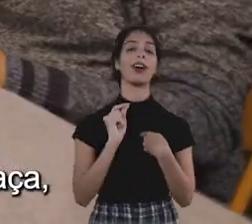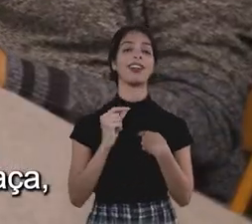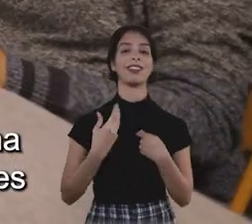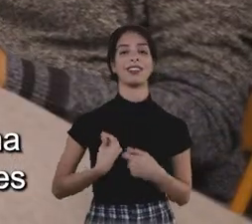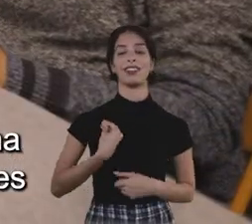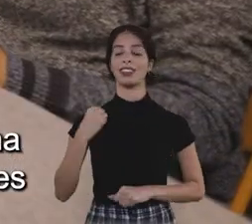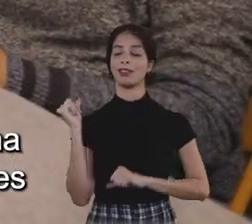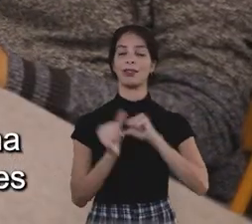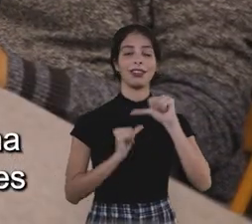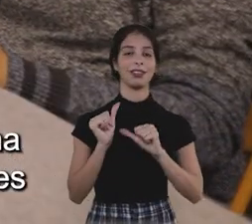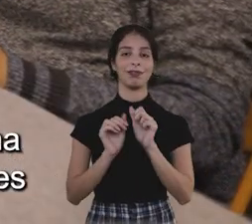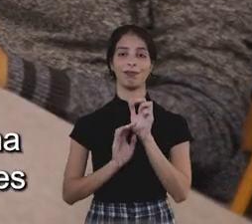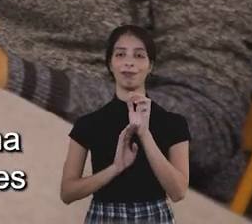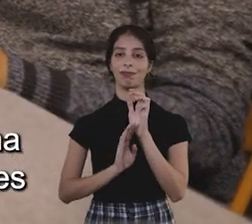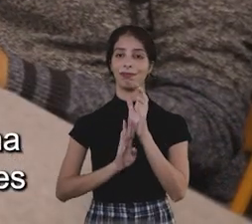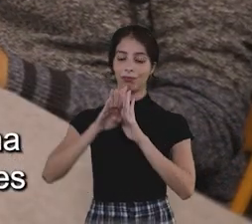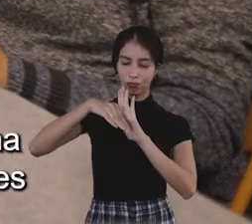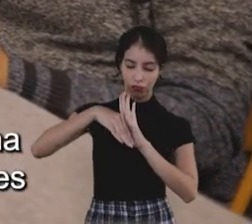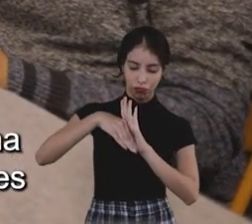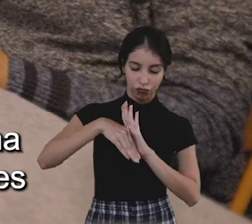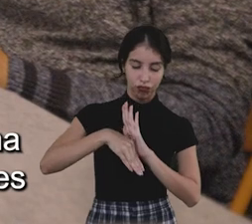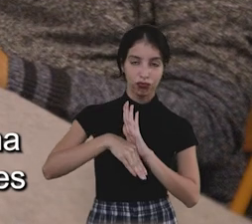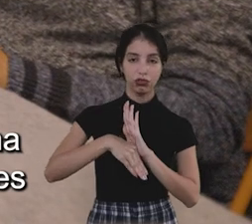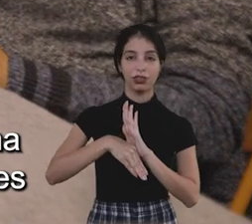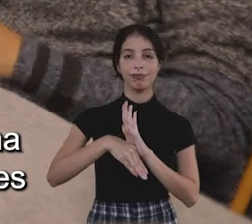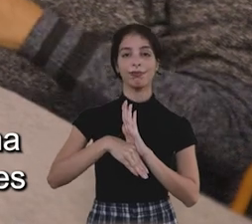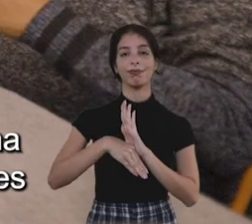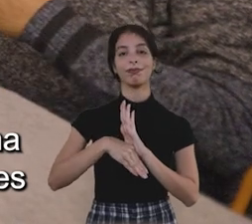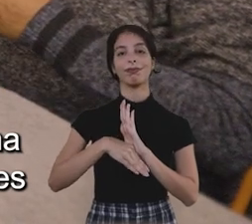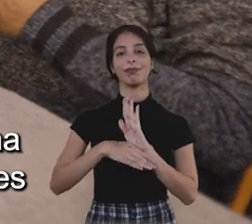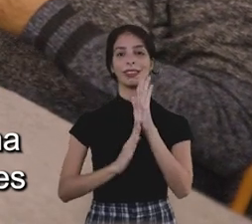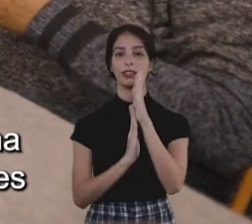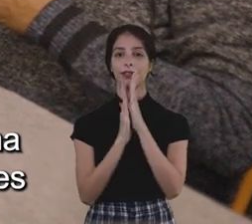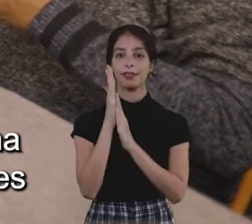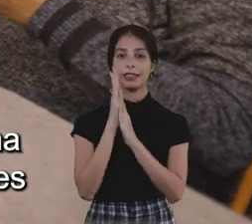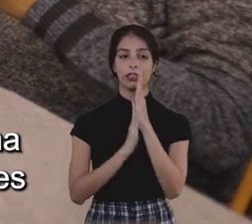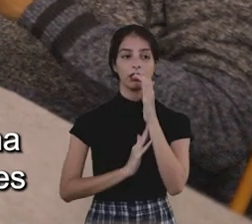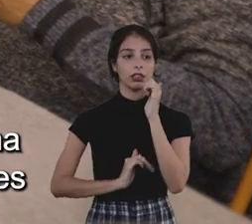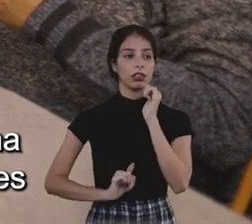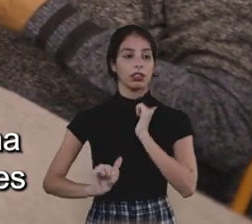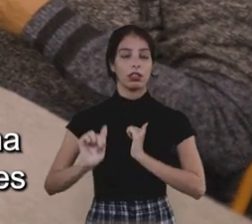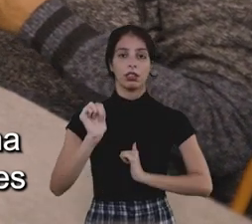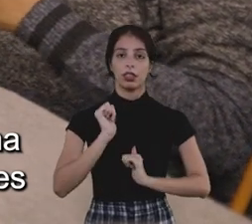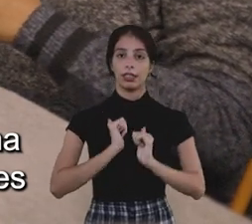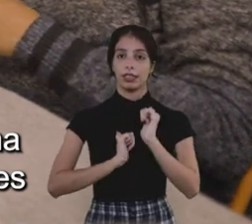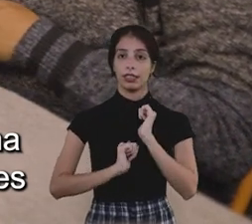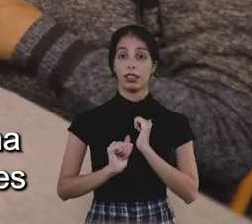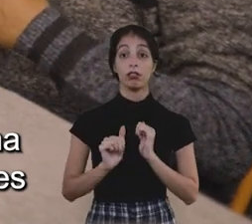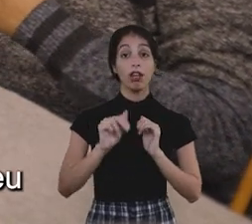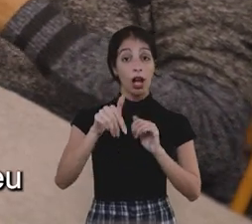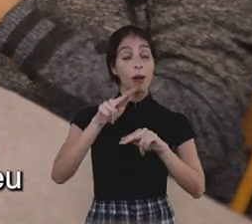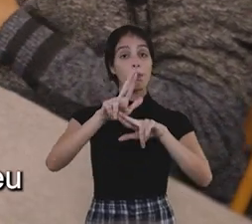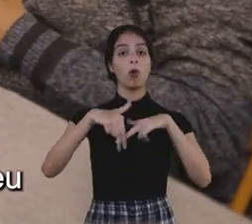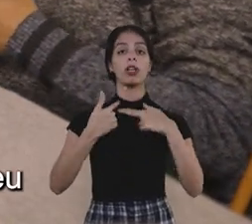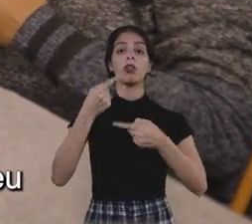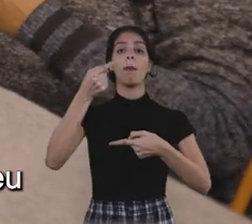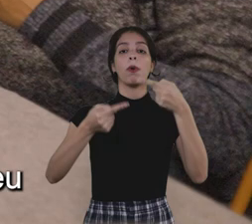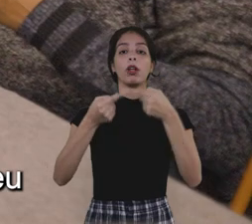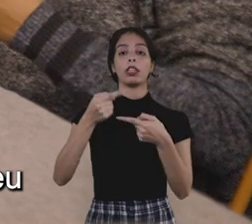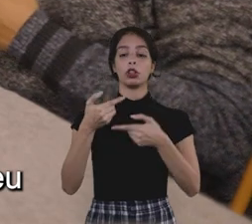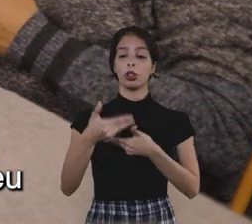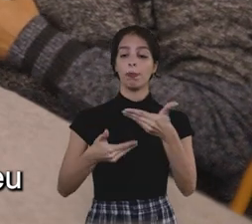ameaça a vida não é mais a mesma né então tem uma ansiedade que se sobrepõe a todos esses fatores